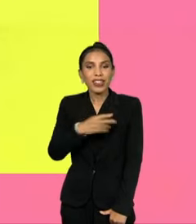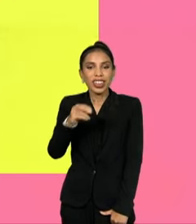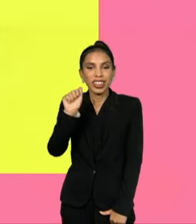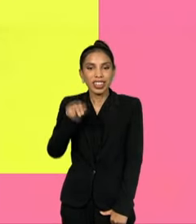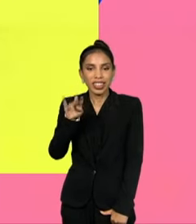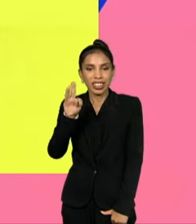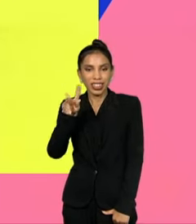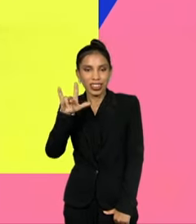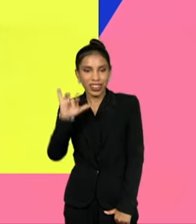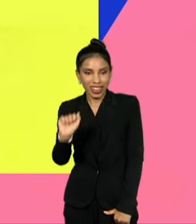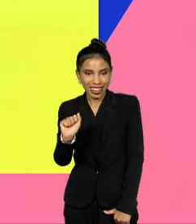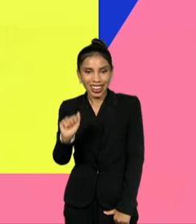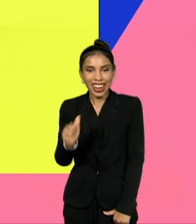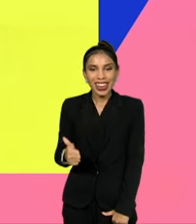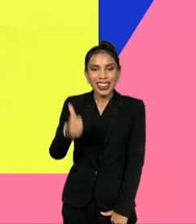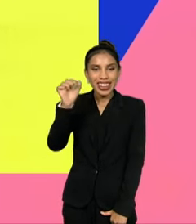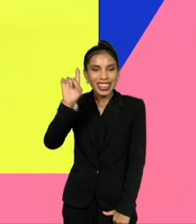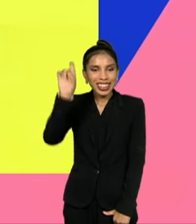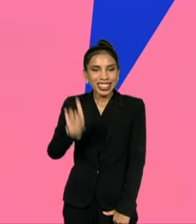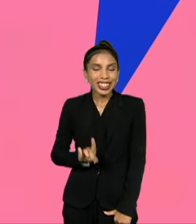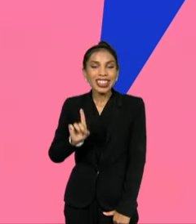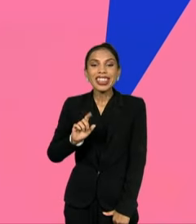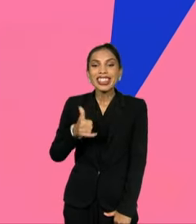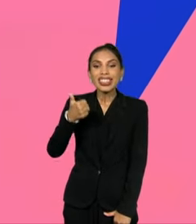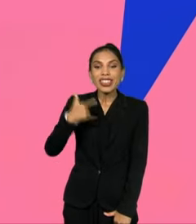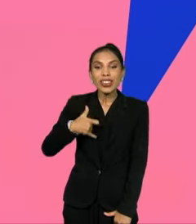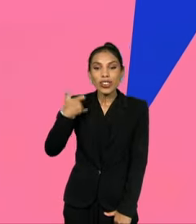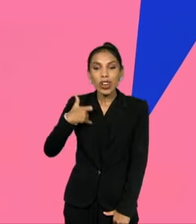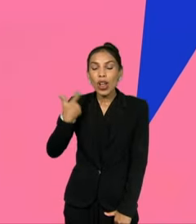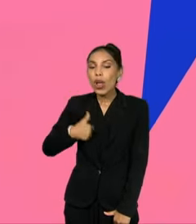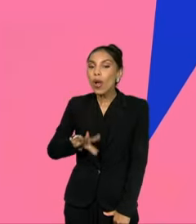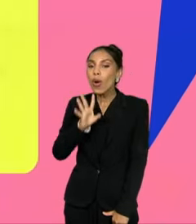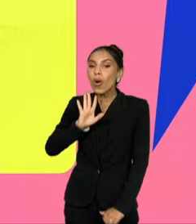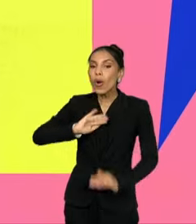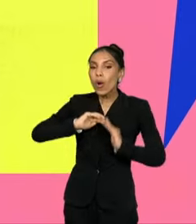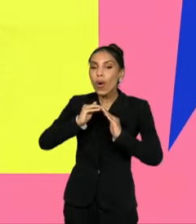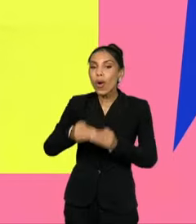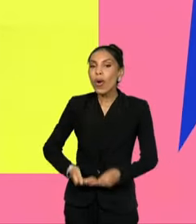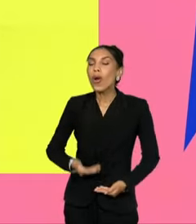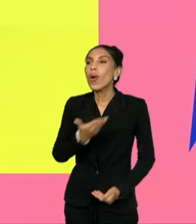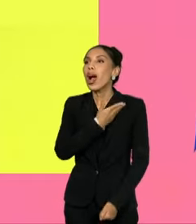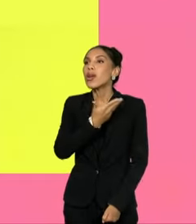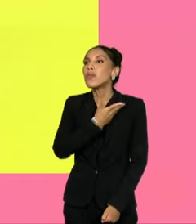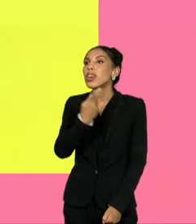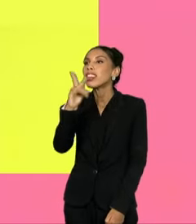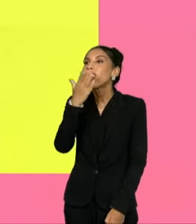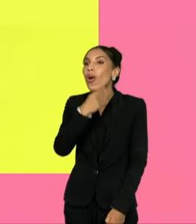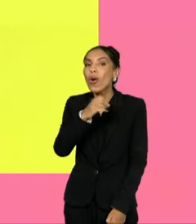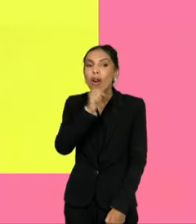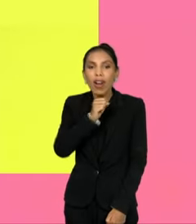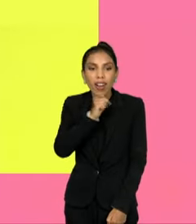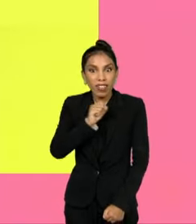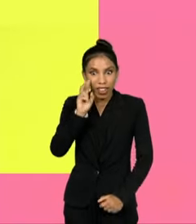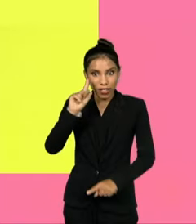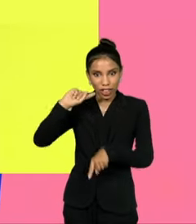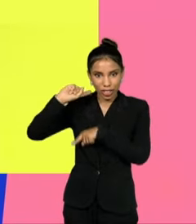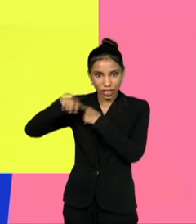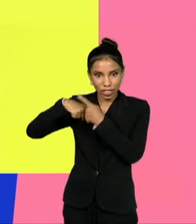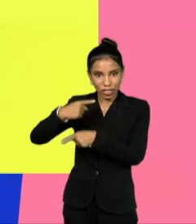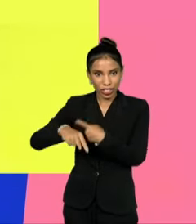programa. Yolanda, eu te conheço desde que eu estava na barriga da sua mãe, eu sou amiga do seu vô. Olha lá, tá vendo as gerações aí,